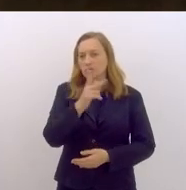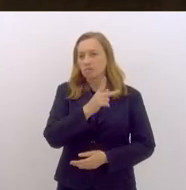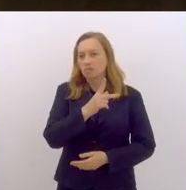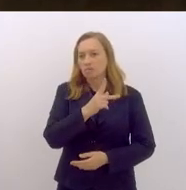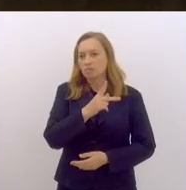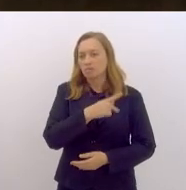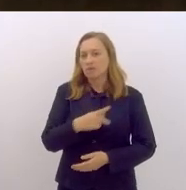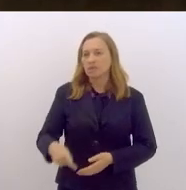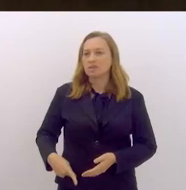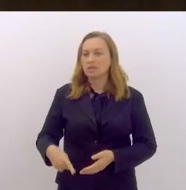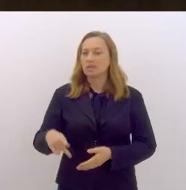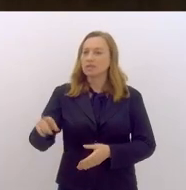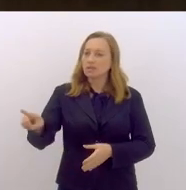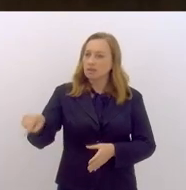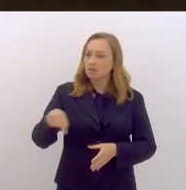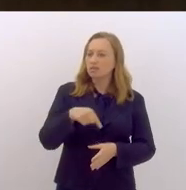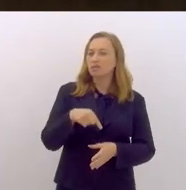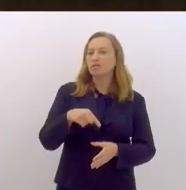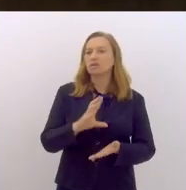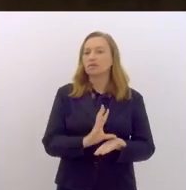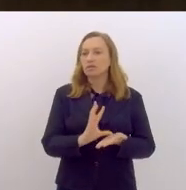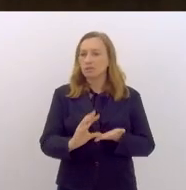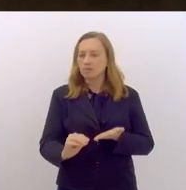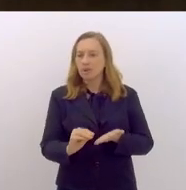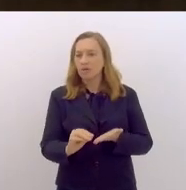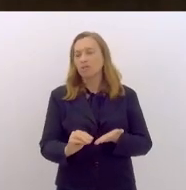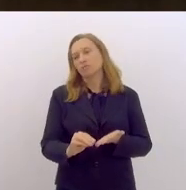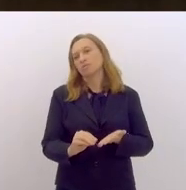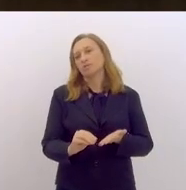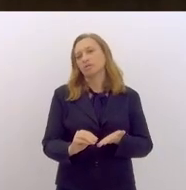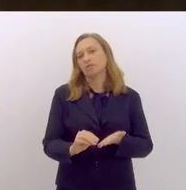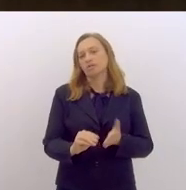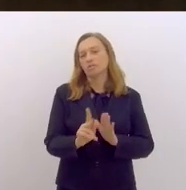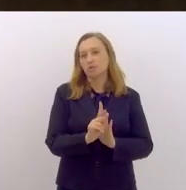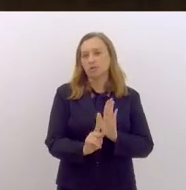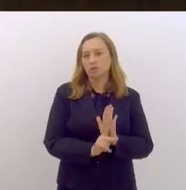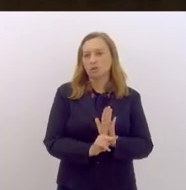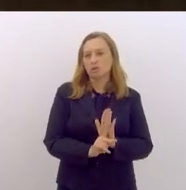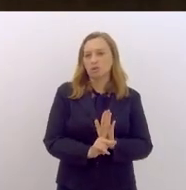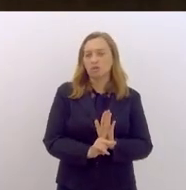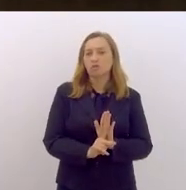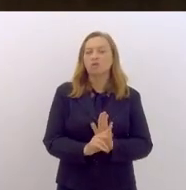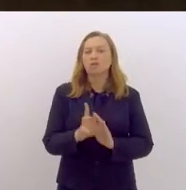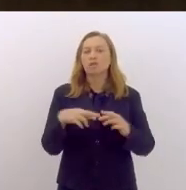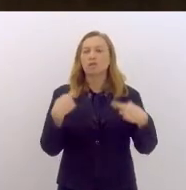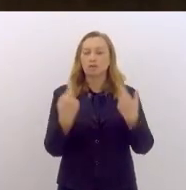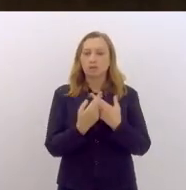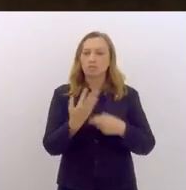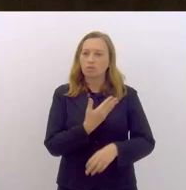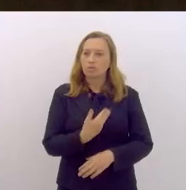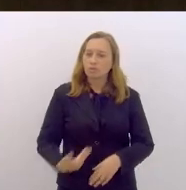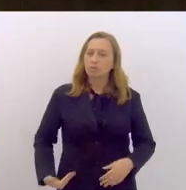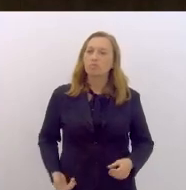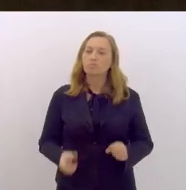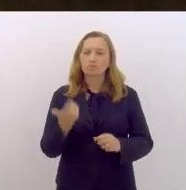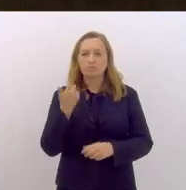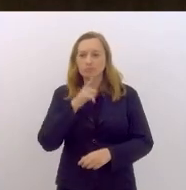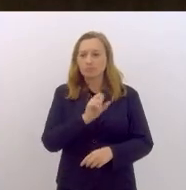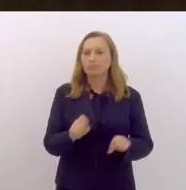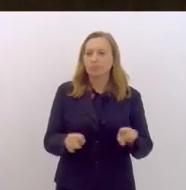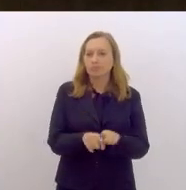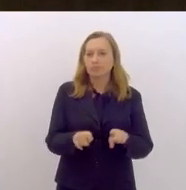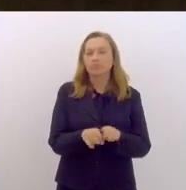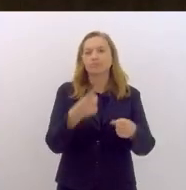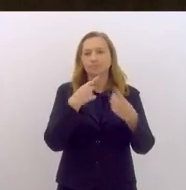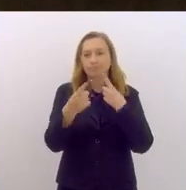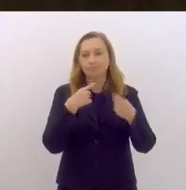que trouxesse esse projeto à pauta e que, de alguma maneira, na audiência pública, a gente conseguisse também discutir